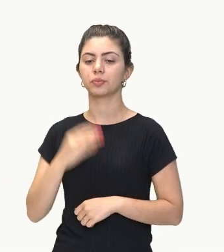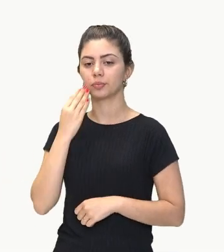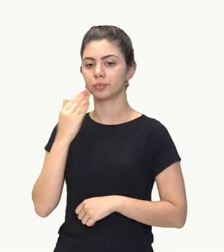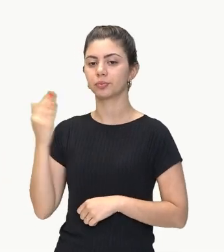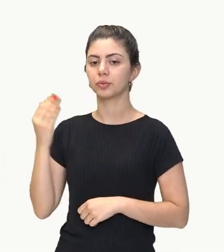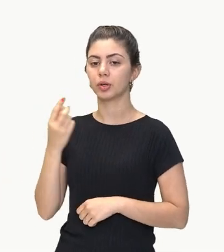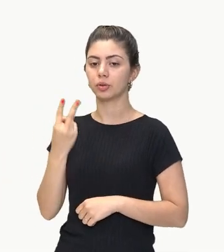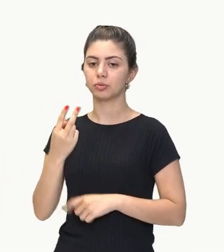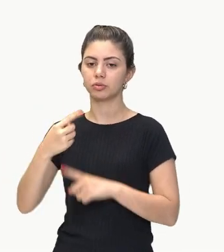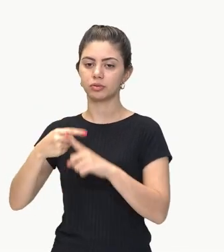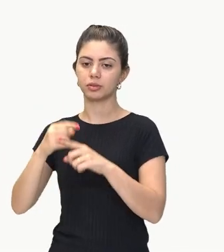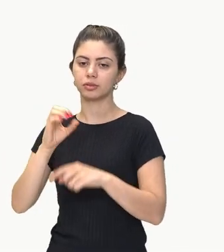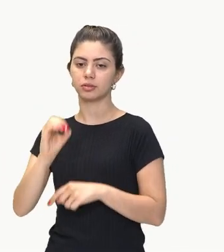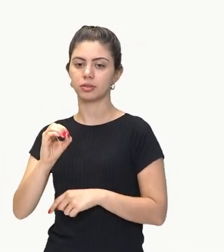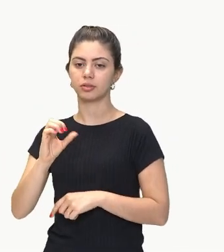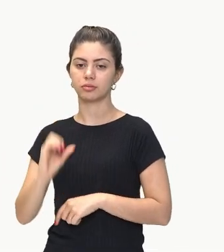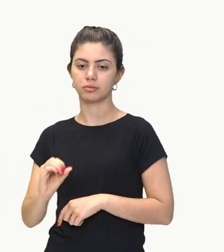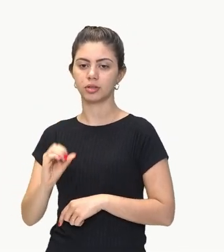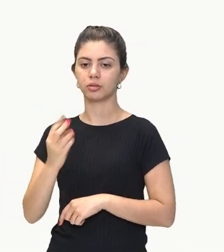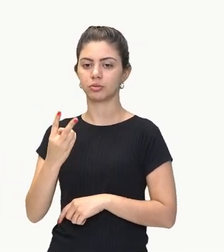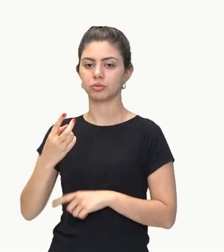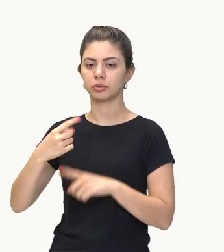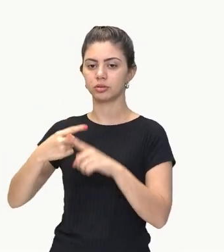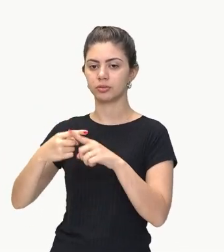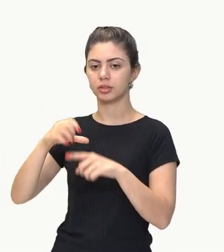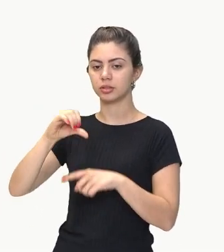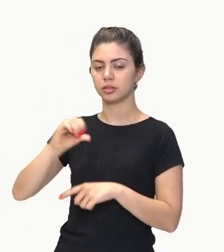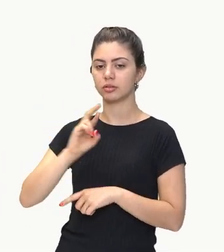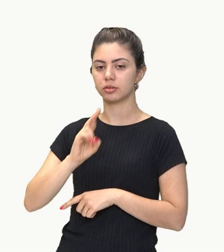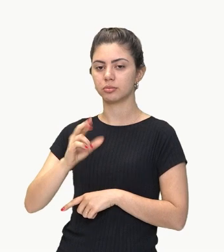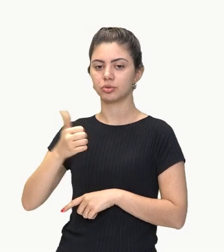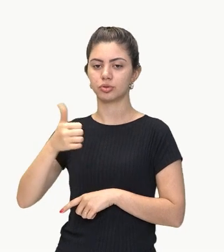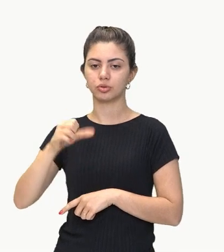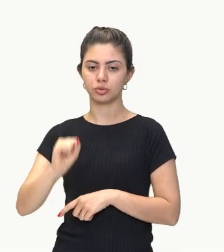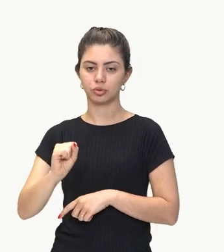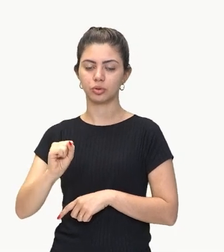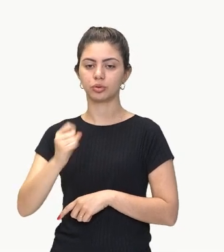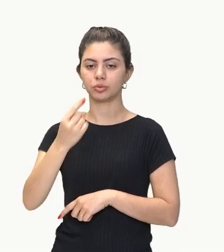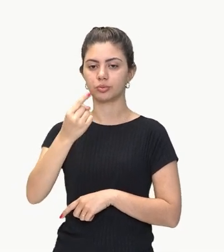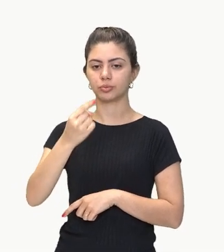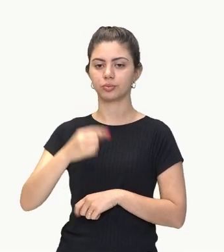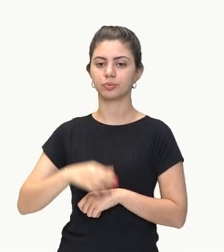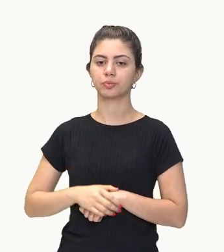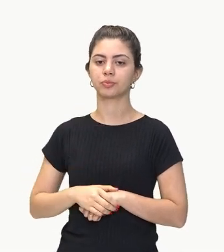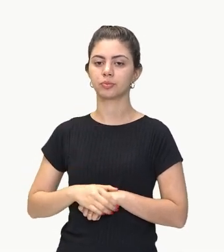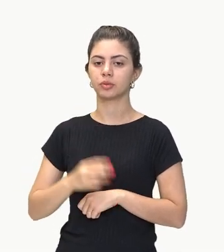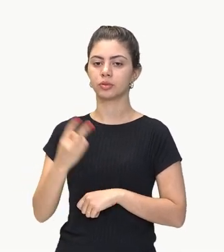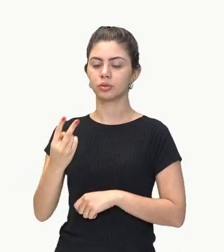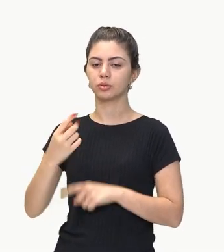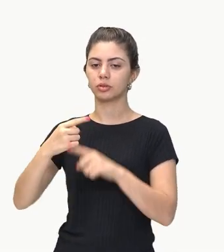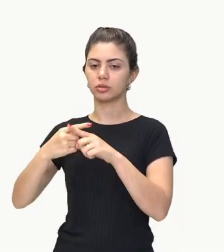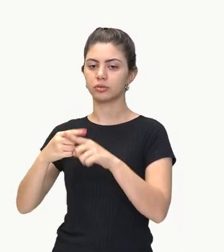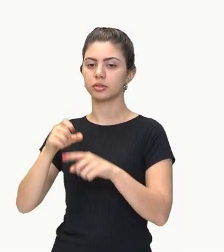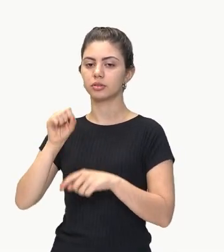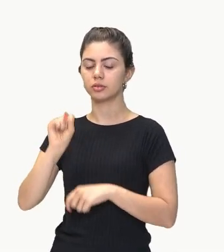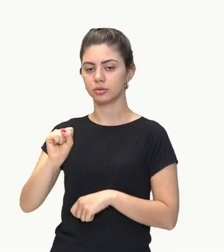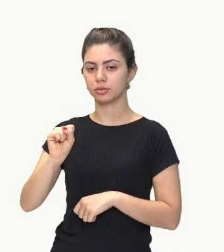0. 2 vezes 9, 18. Vai 1. 2 vezes